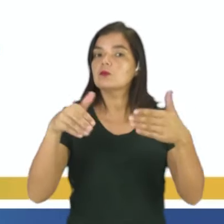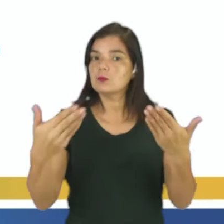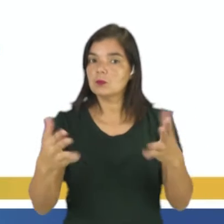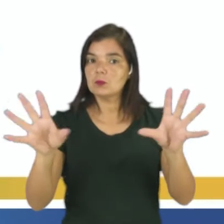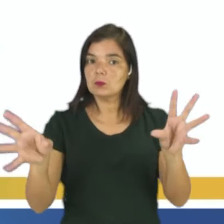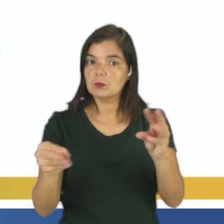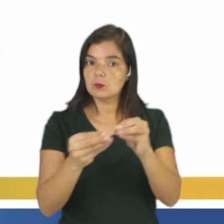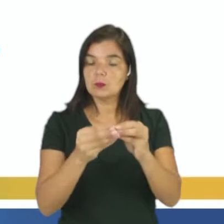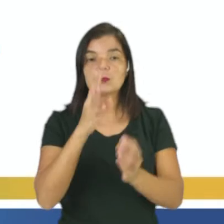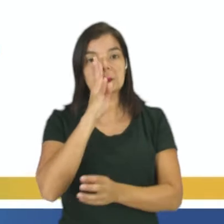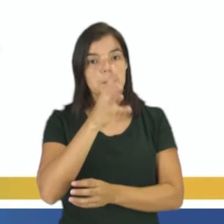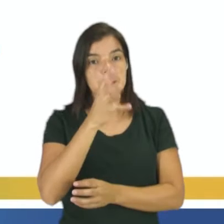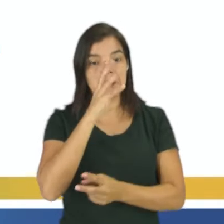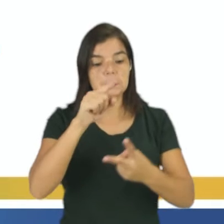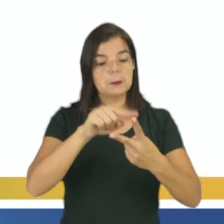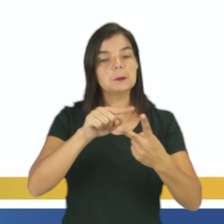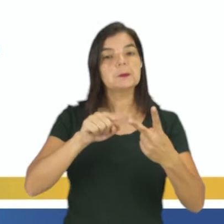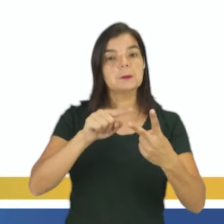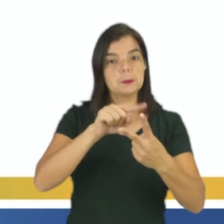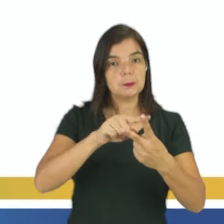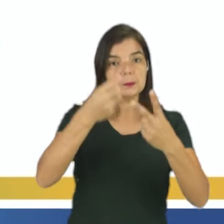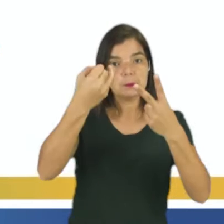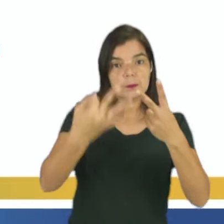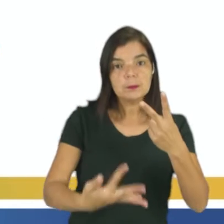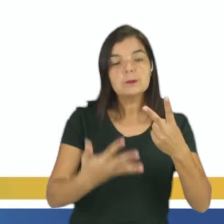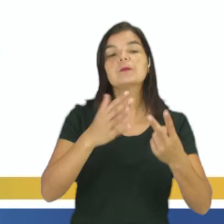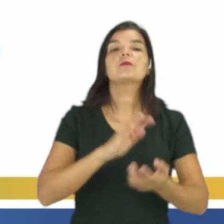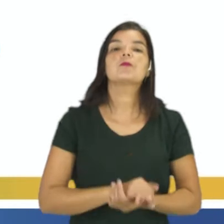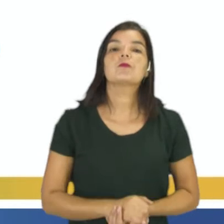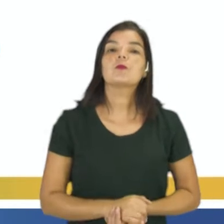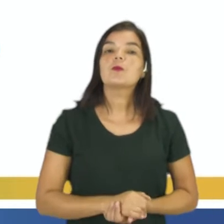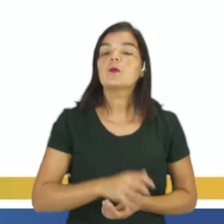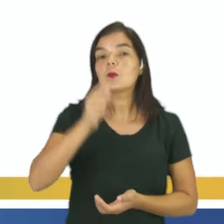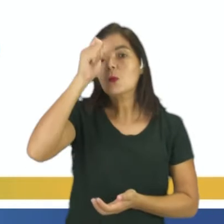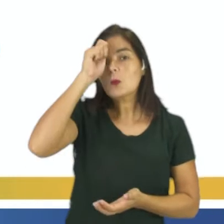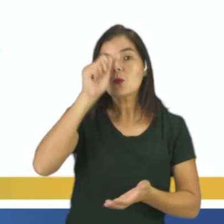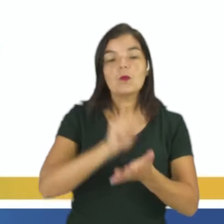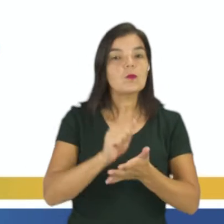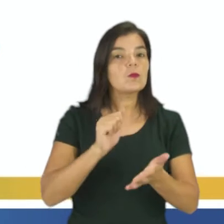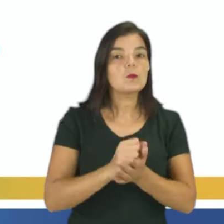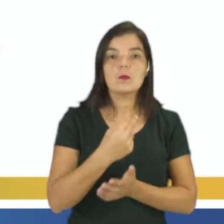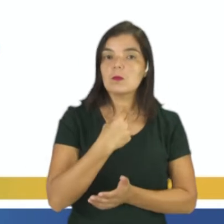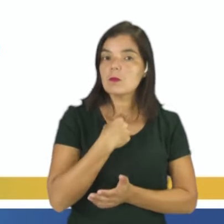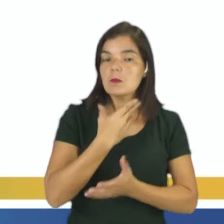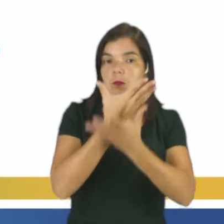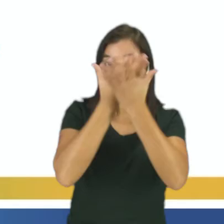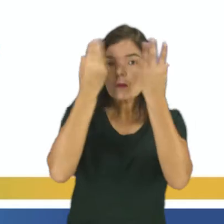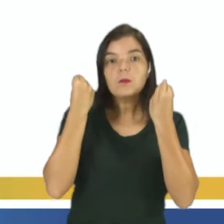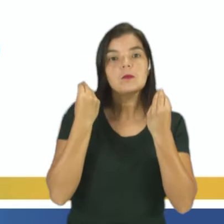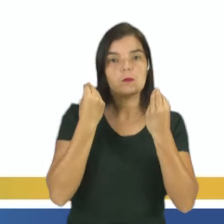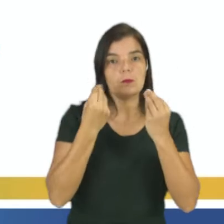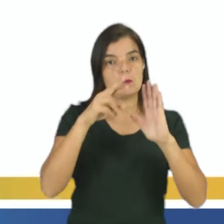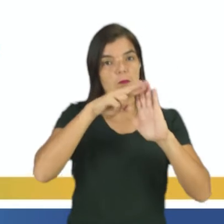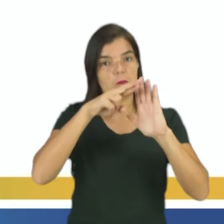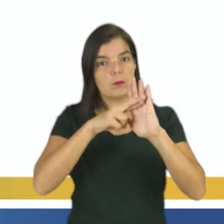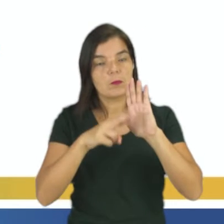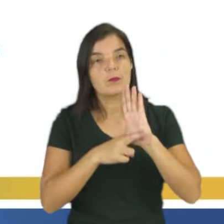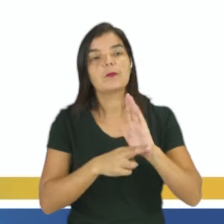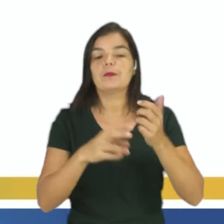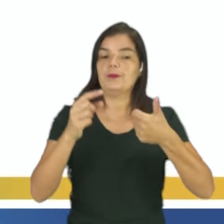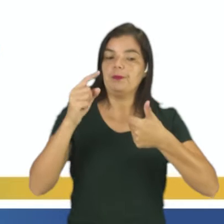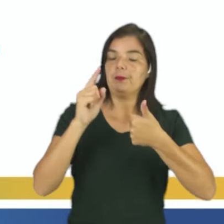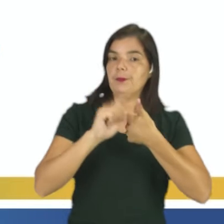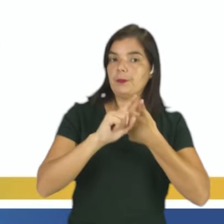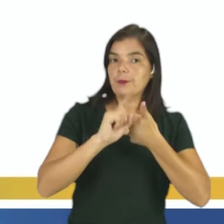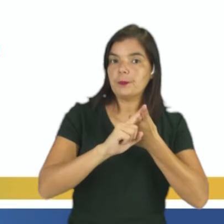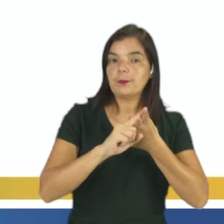resenha crítica, que são os dois tipos que a gente acabou de ver, o autor não deve se esquecer dos seguintes elementos.